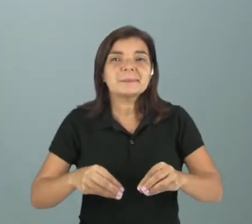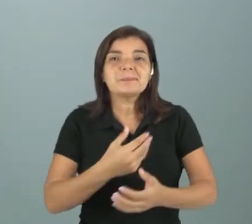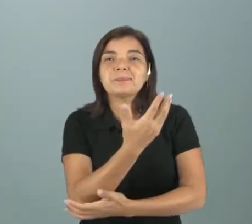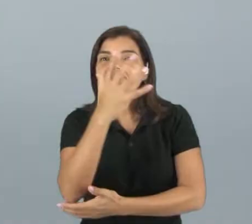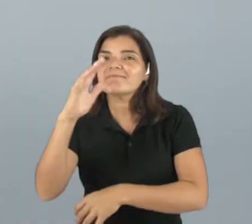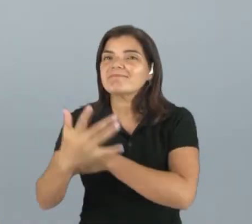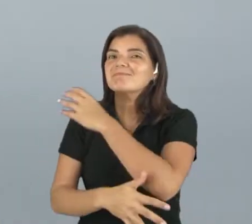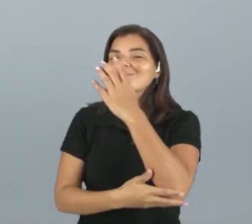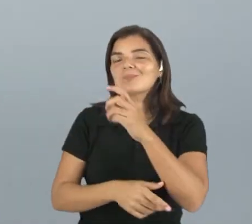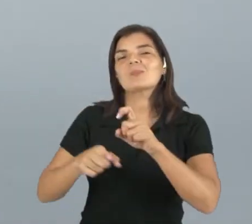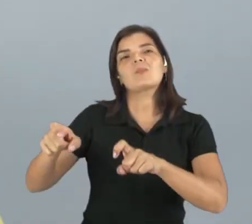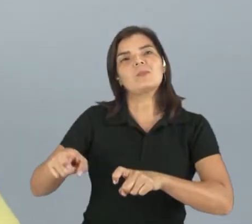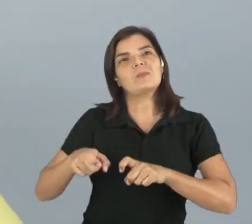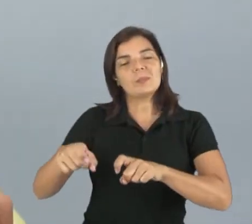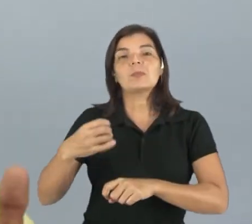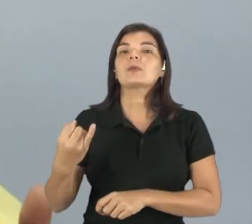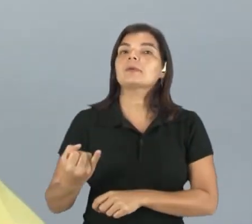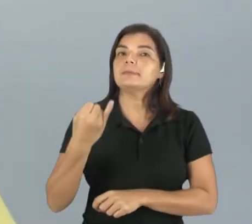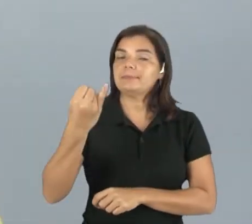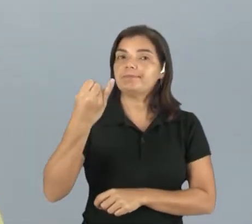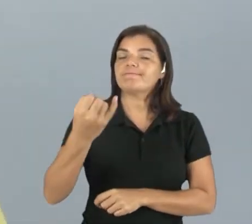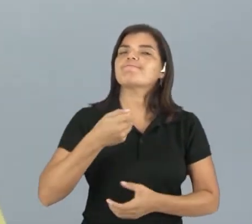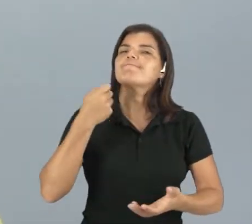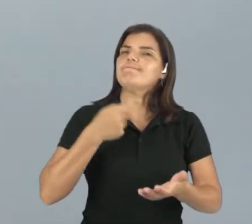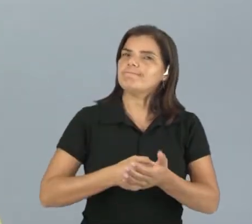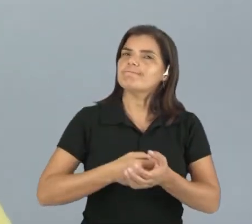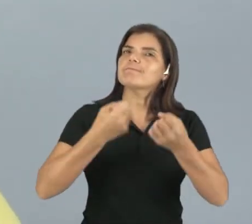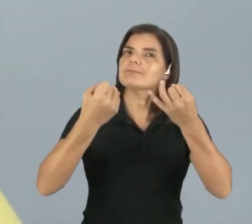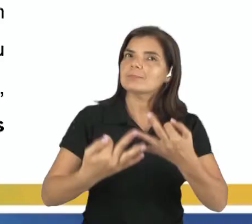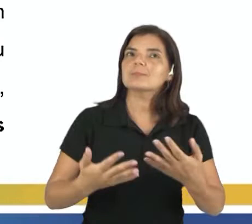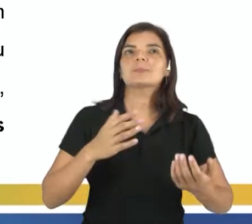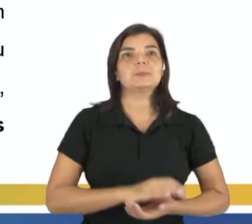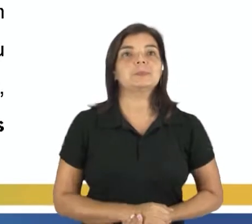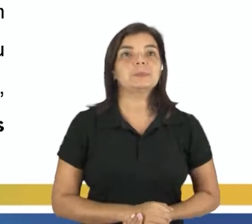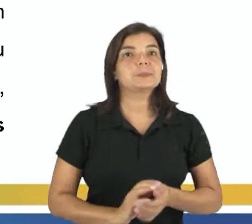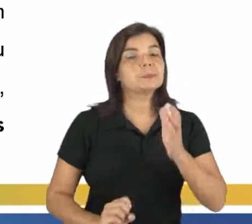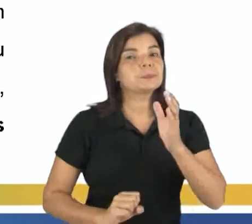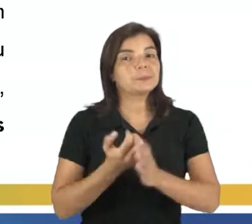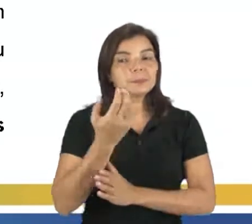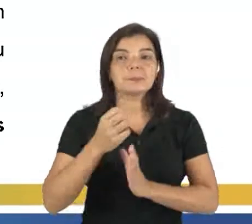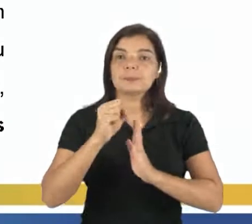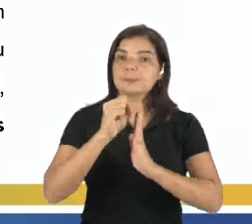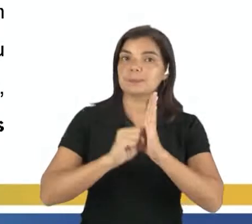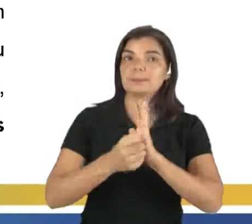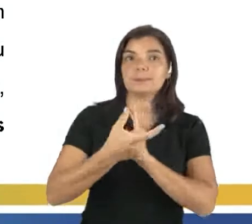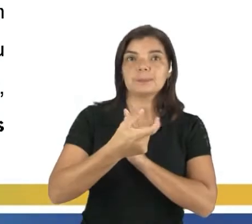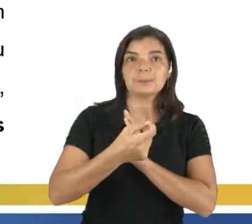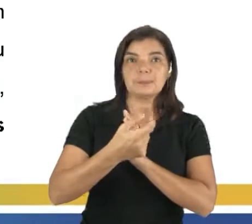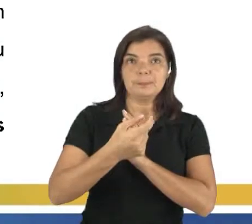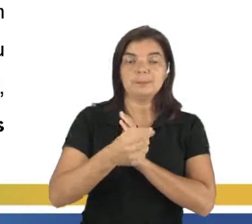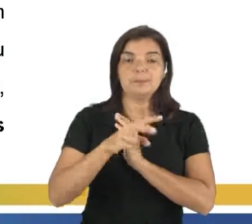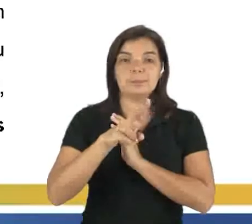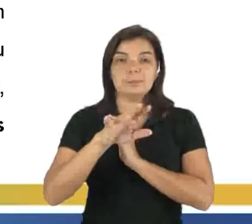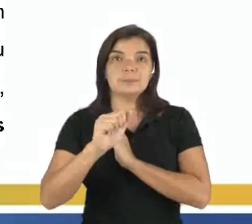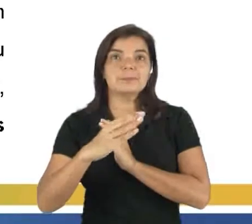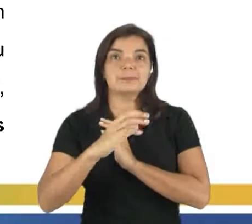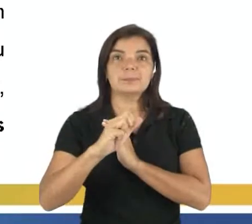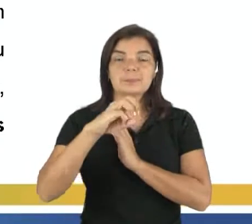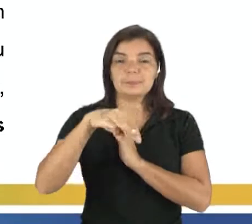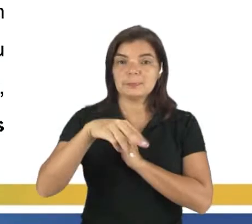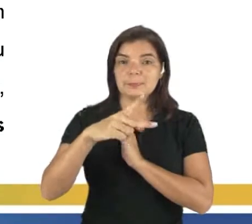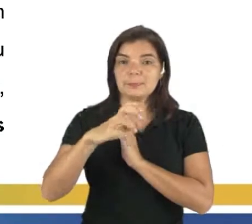que é importante a gente ressaltar e bater nessa tecla também. Surgiu no século XX a Via Campesina,